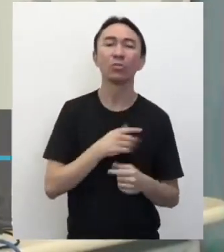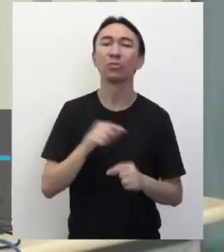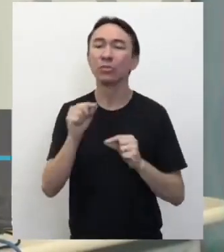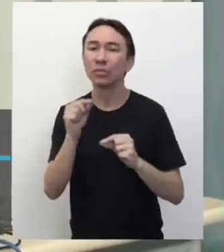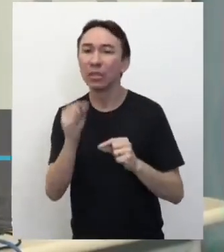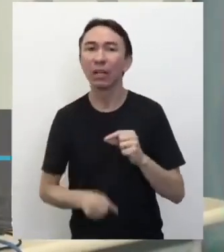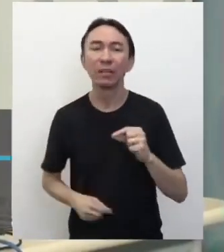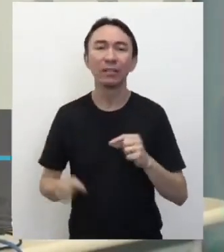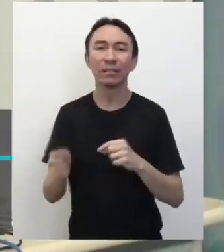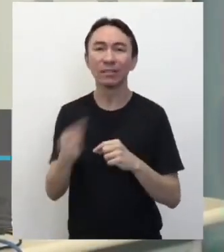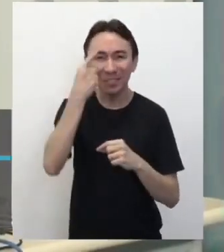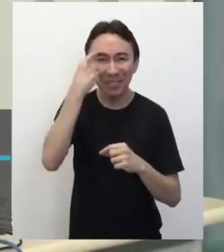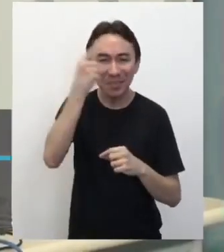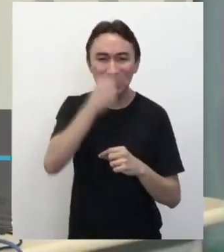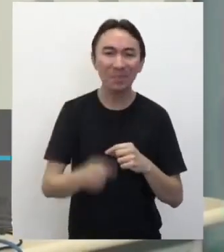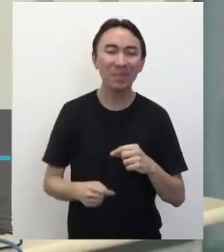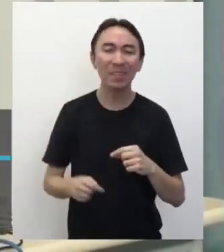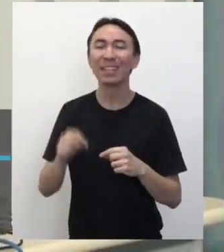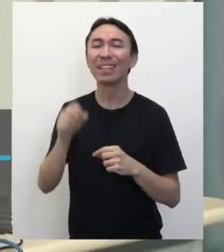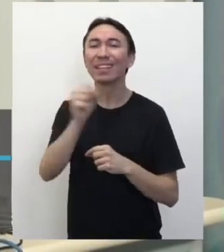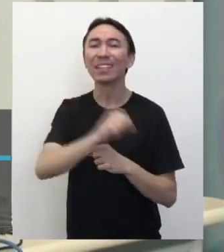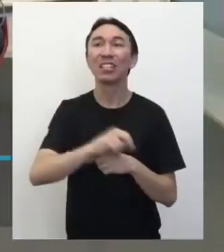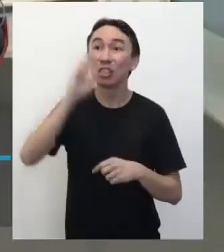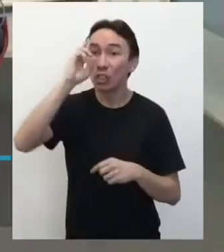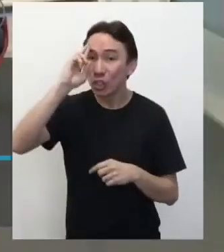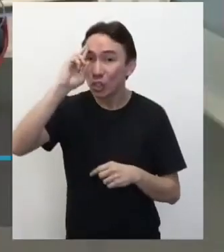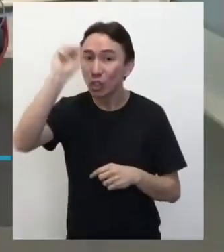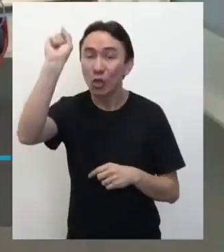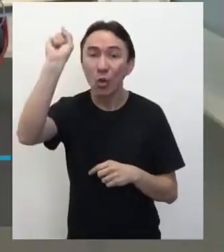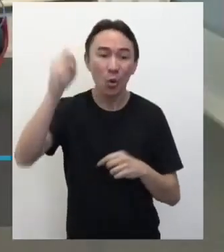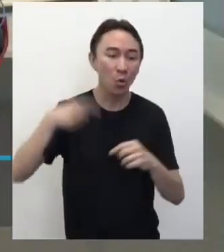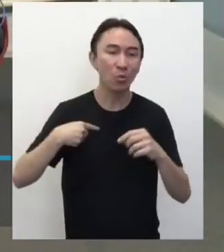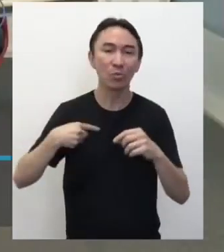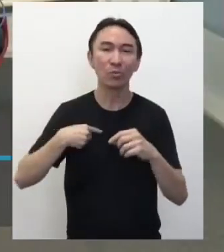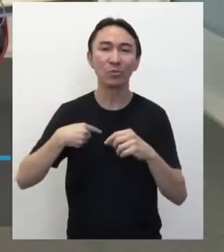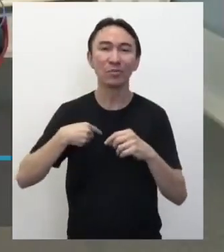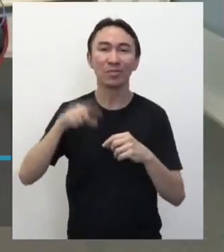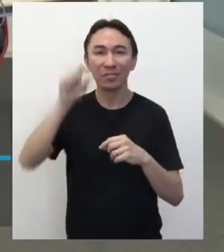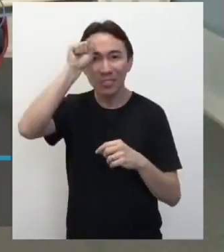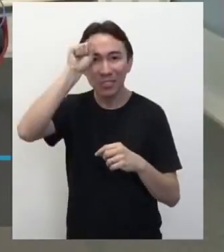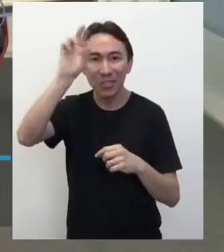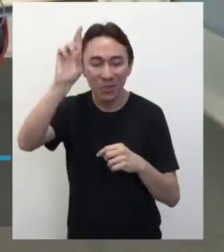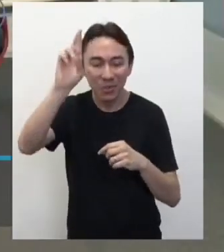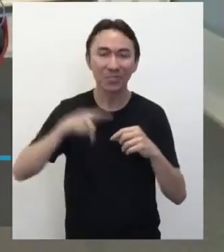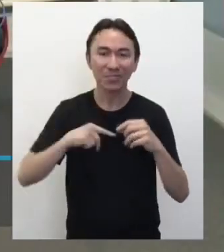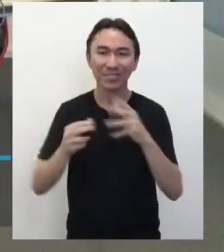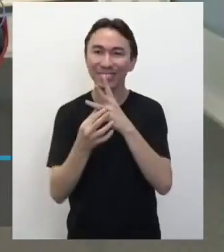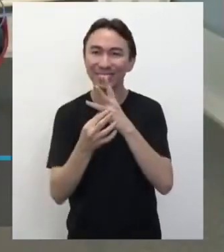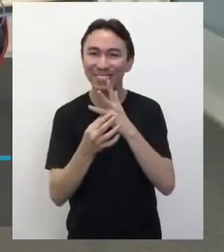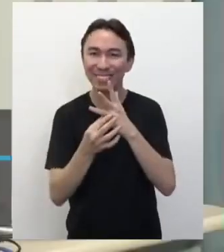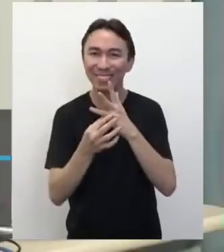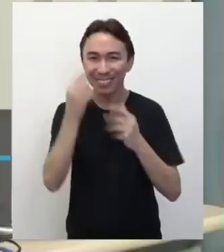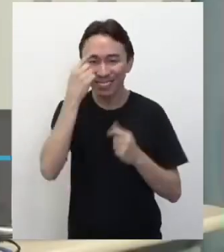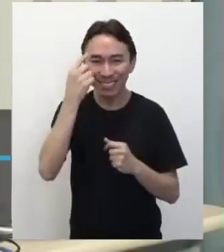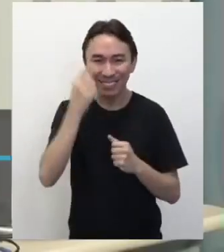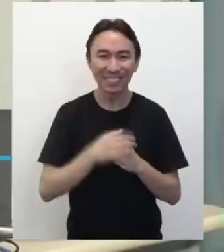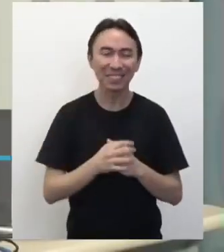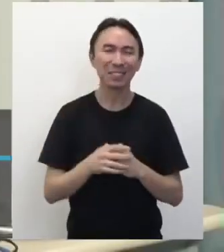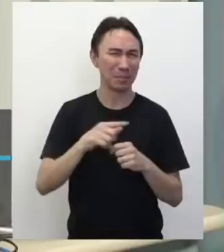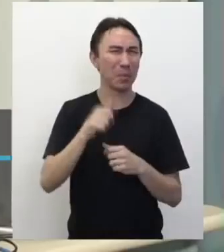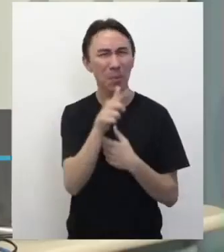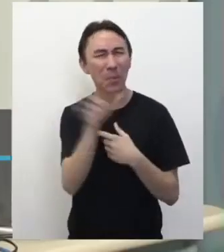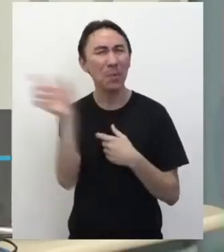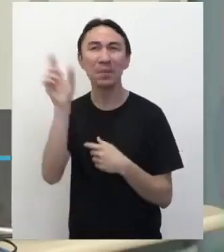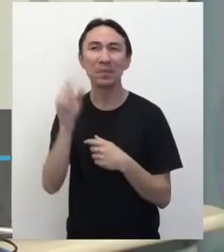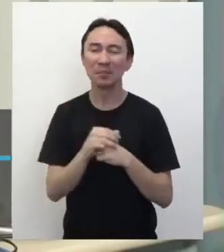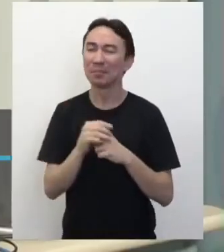Anéis. E eu já imagino... Você é do time do Senhor dos Anéis? Eu olha, sou do time do Harry Potter. Sabe, eu vou falar uma crossover bem besta?